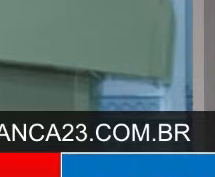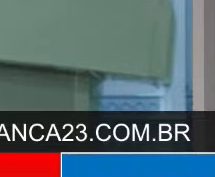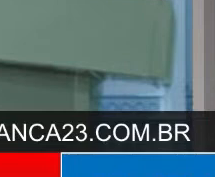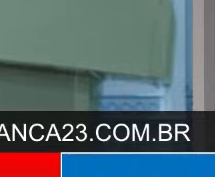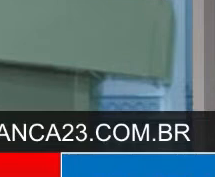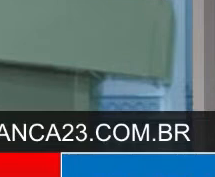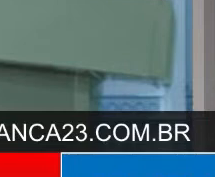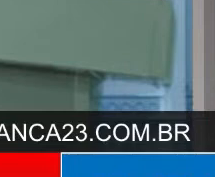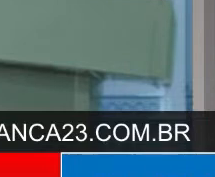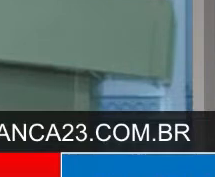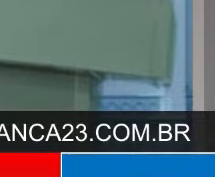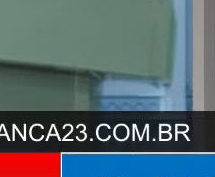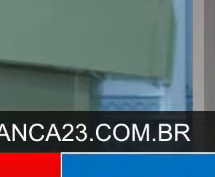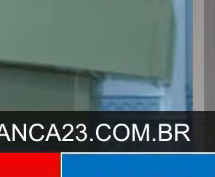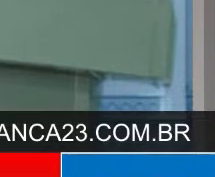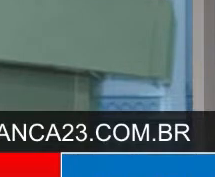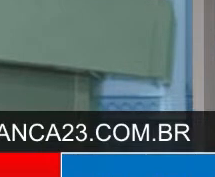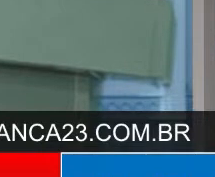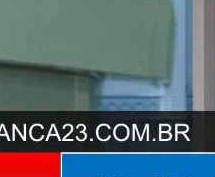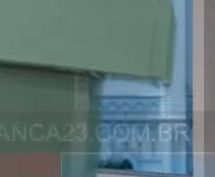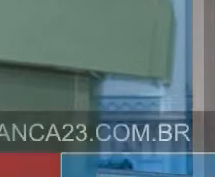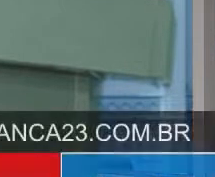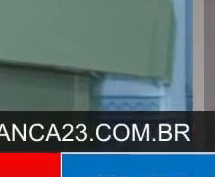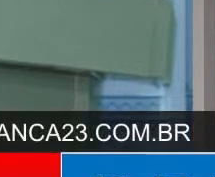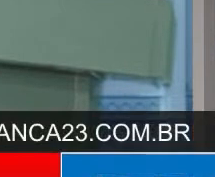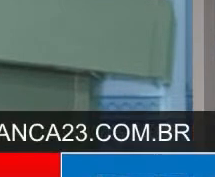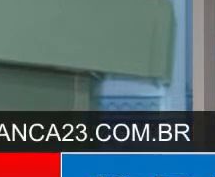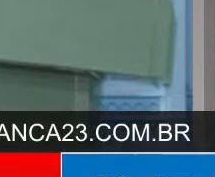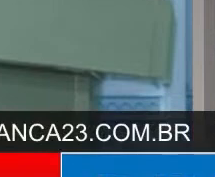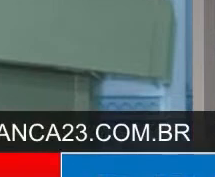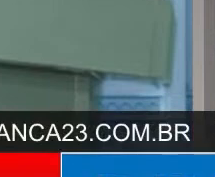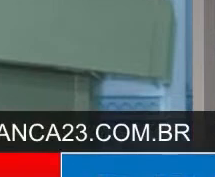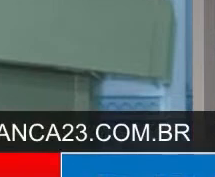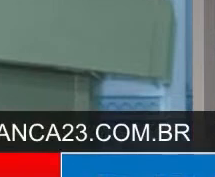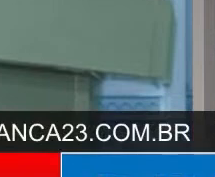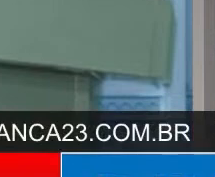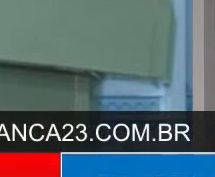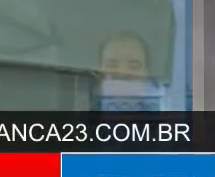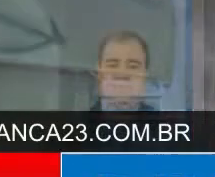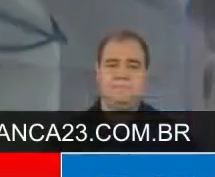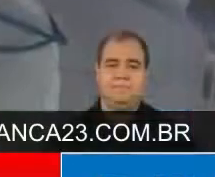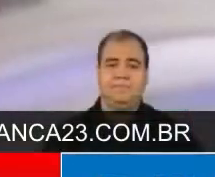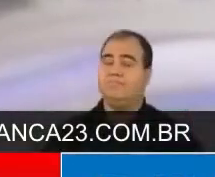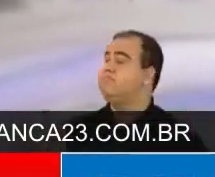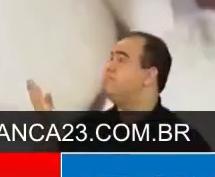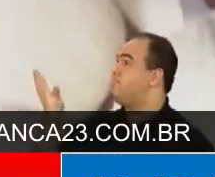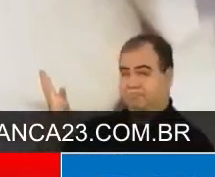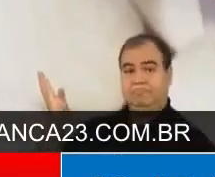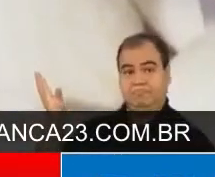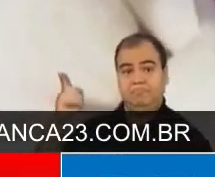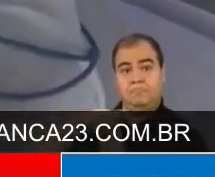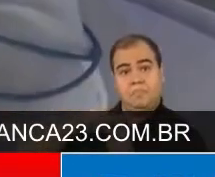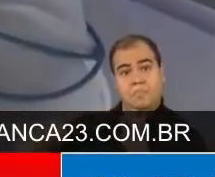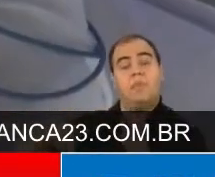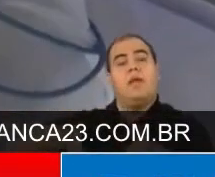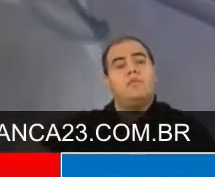não é só sangue que falta falta também leite materno para atender os bebês prematuros o Guilherme o Lucas e o